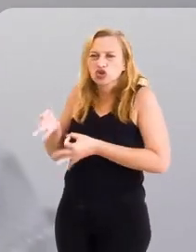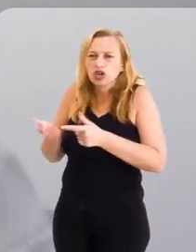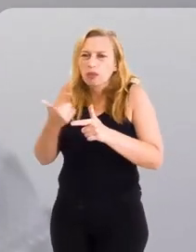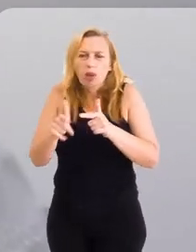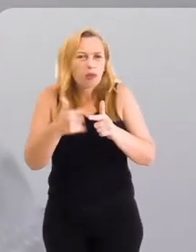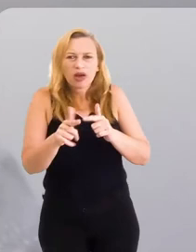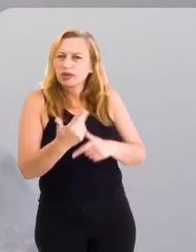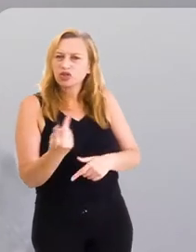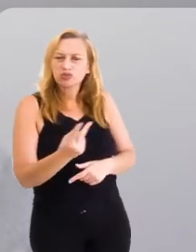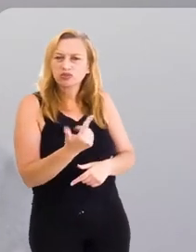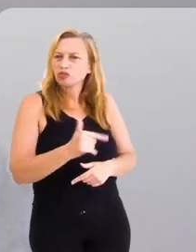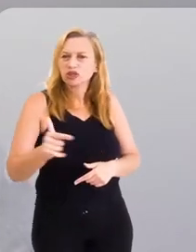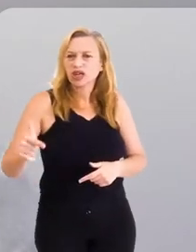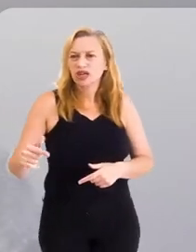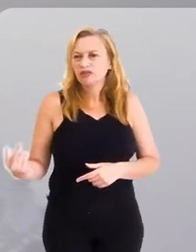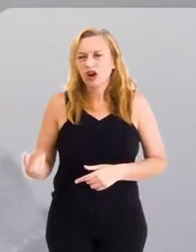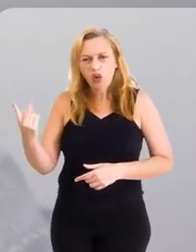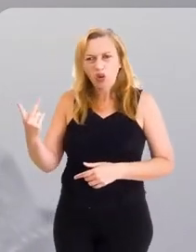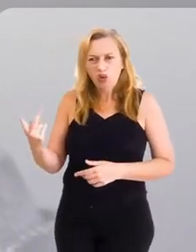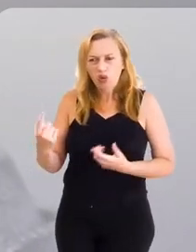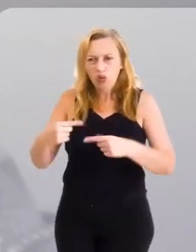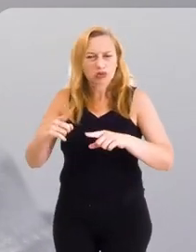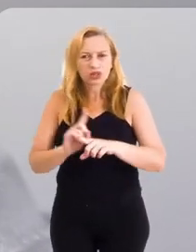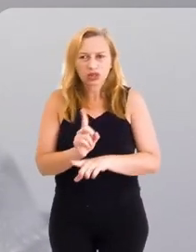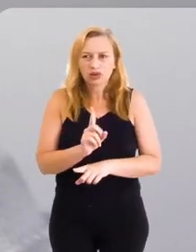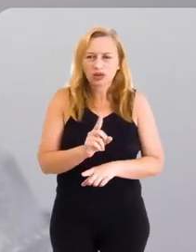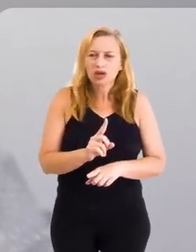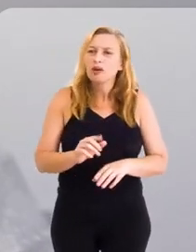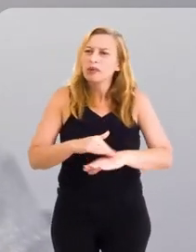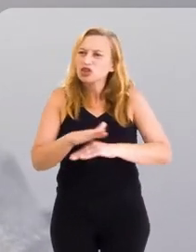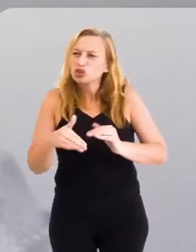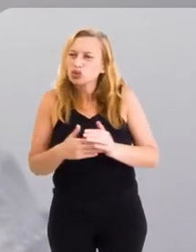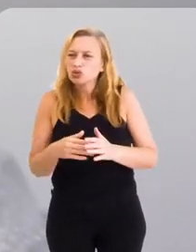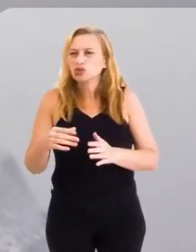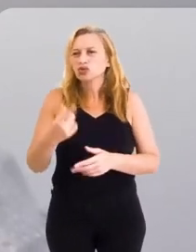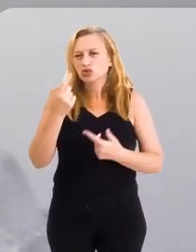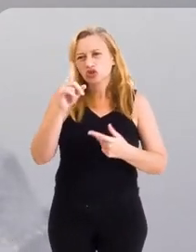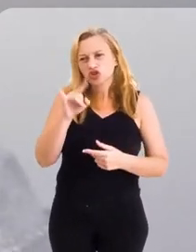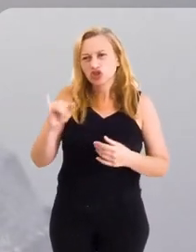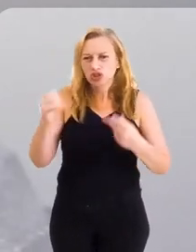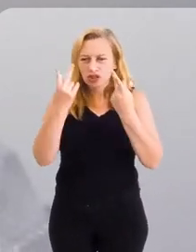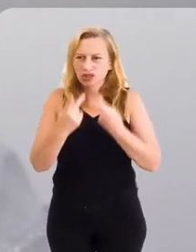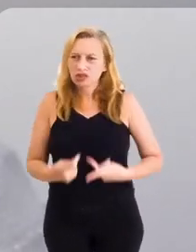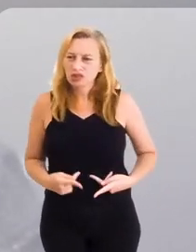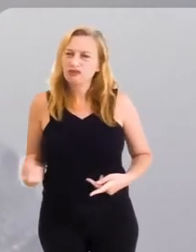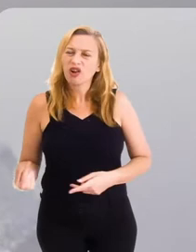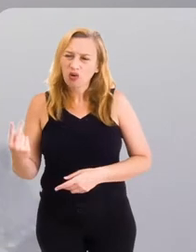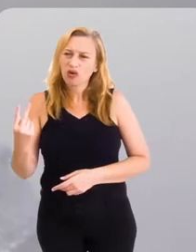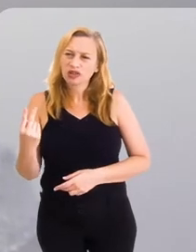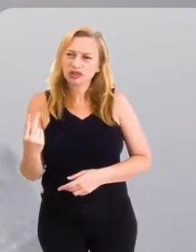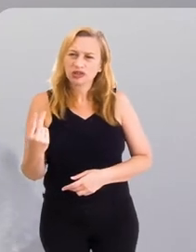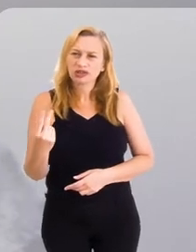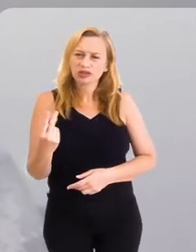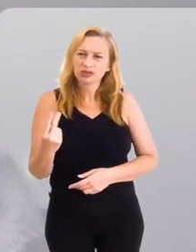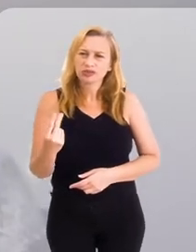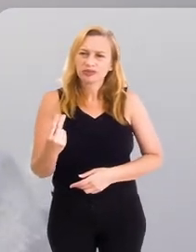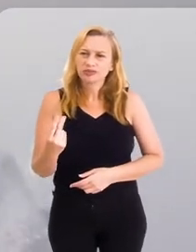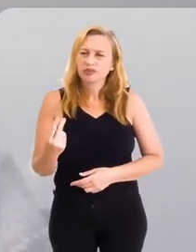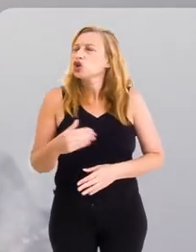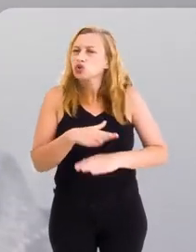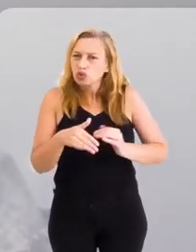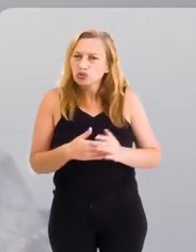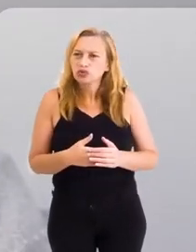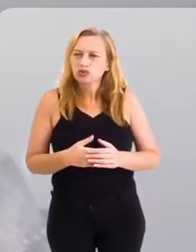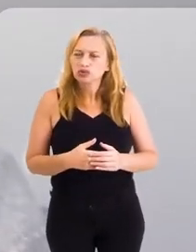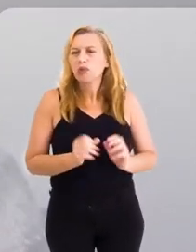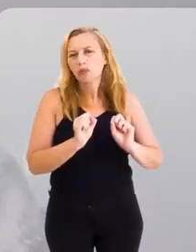justiça. Não tem problema, valor não tem contraindicação. Mas todos os valores humanos emanam de um só, que é a ideia do bem, a ideia